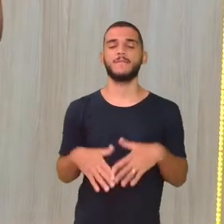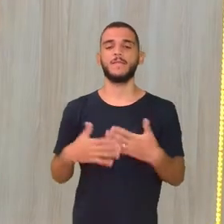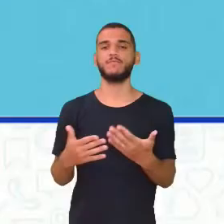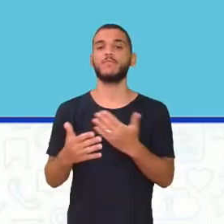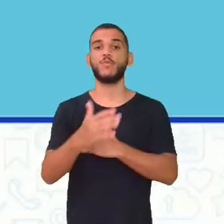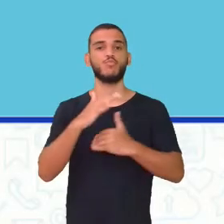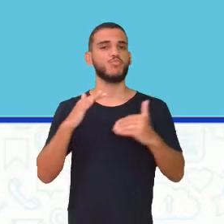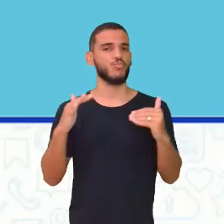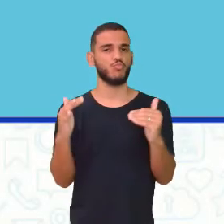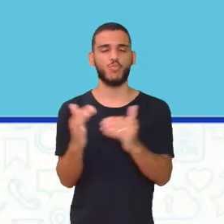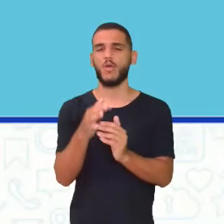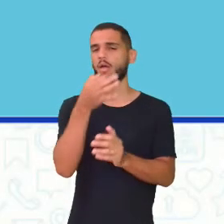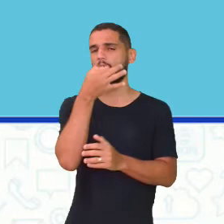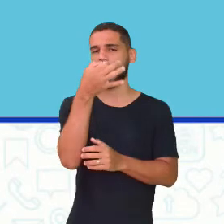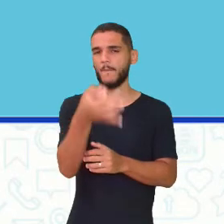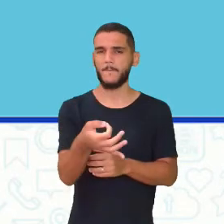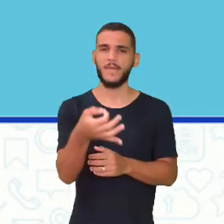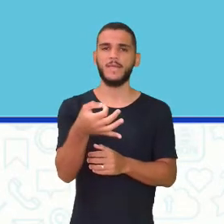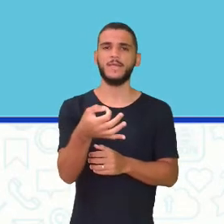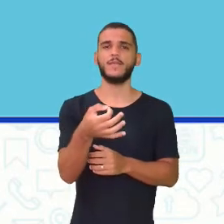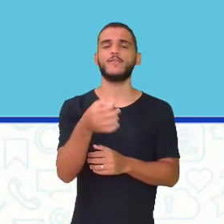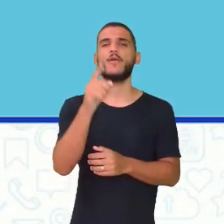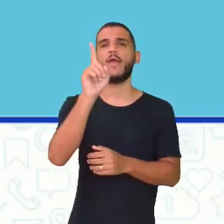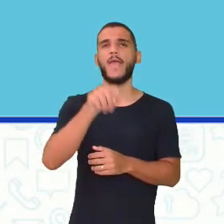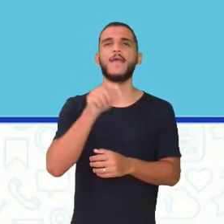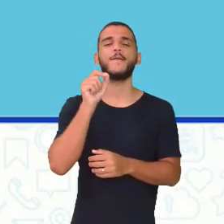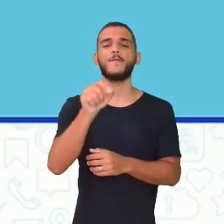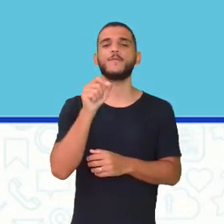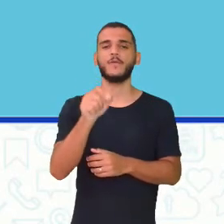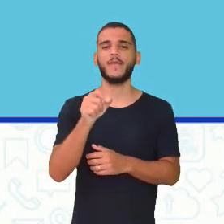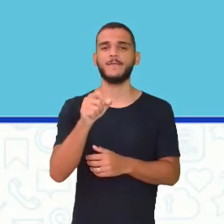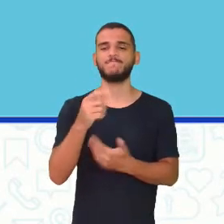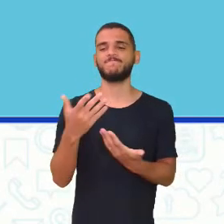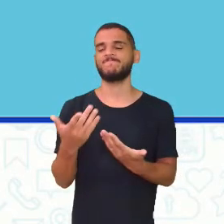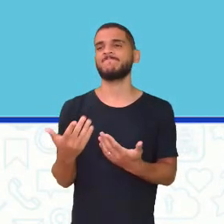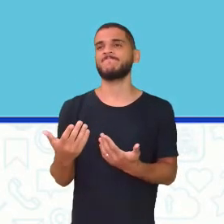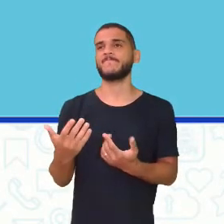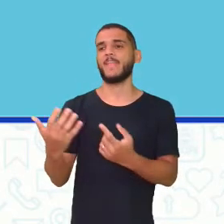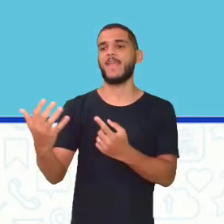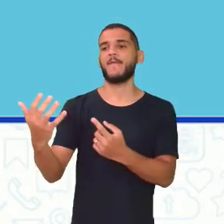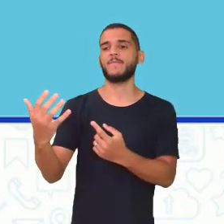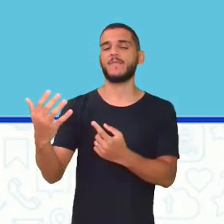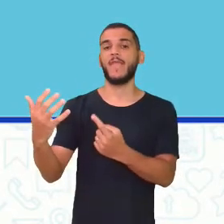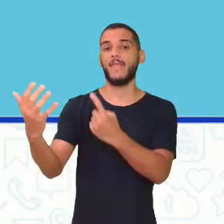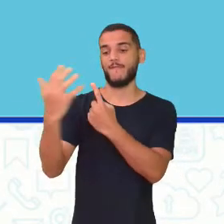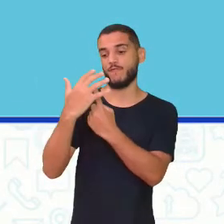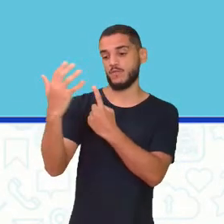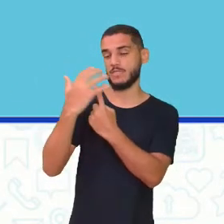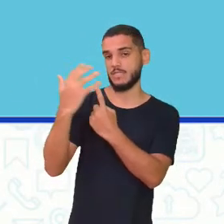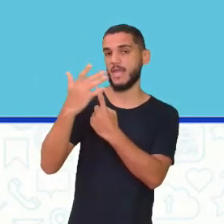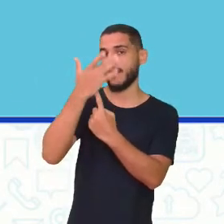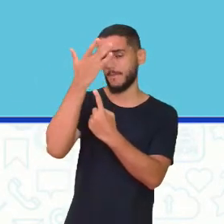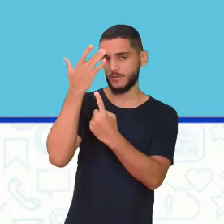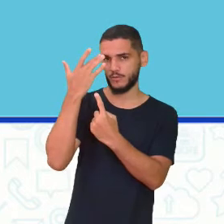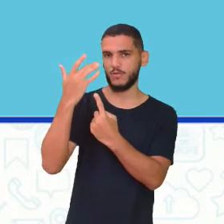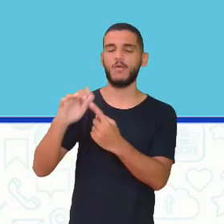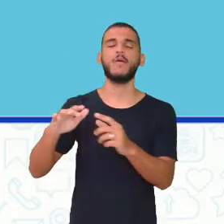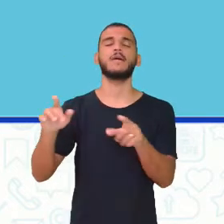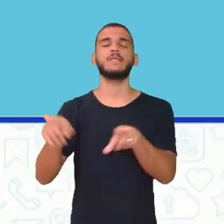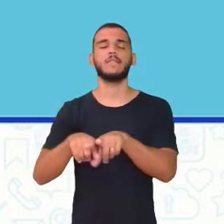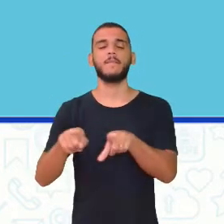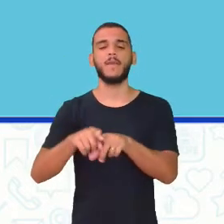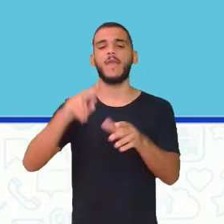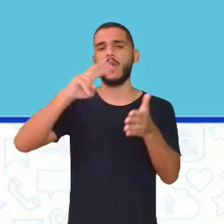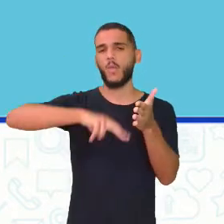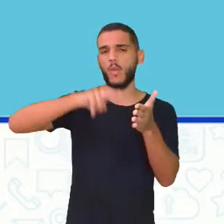argumento servem para convencer e também precisam ser organizados e coerentes para que o leitor entenda completamente as